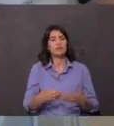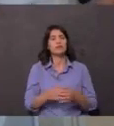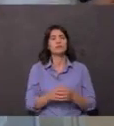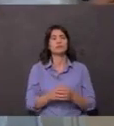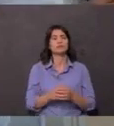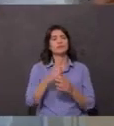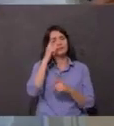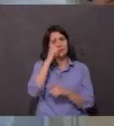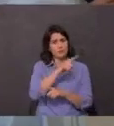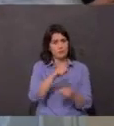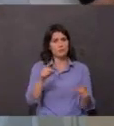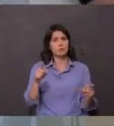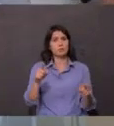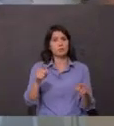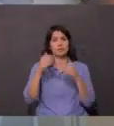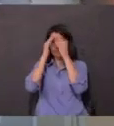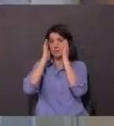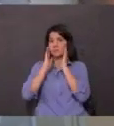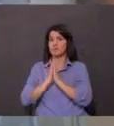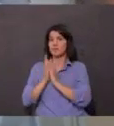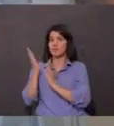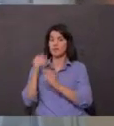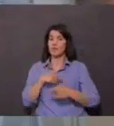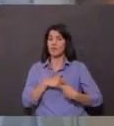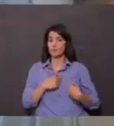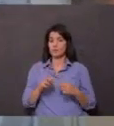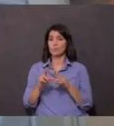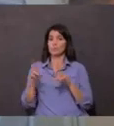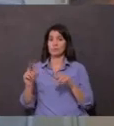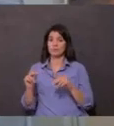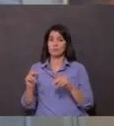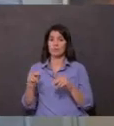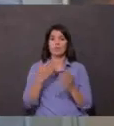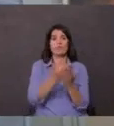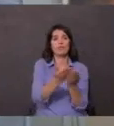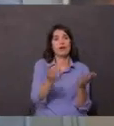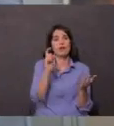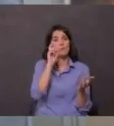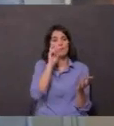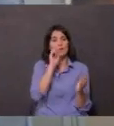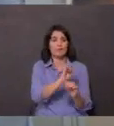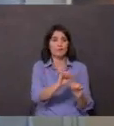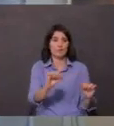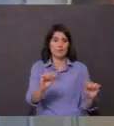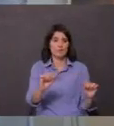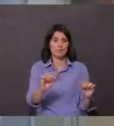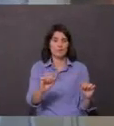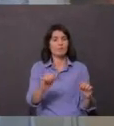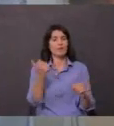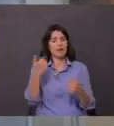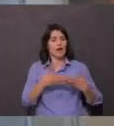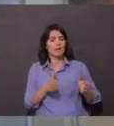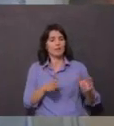sabei que o coração imaculado de Maria será o vosso refúgio, que vos acolhe para vos